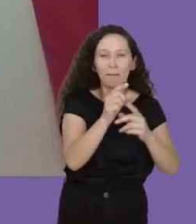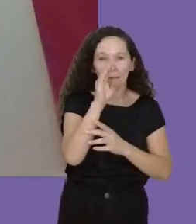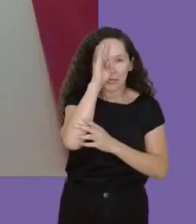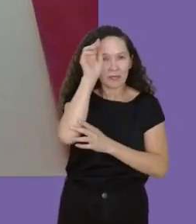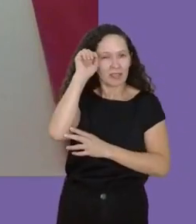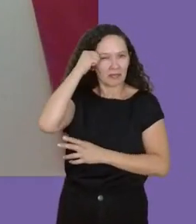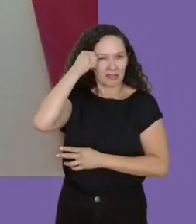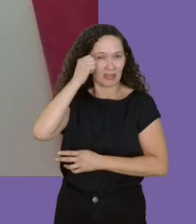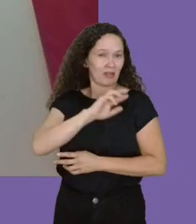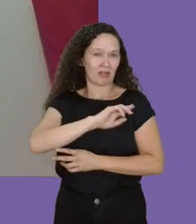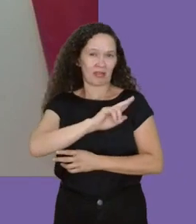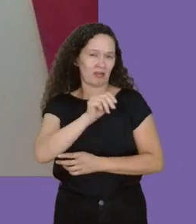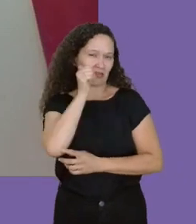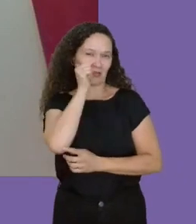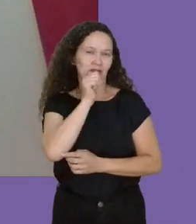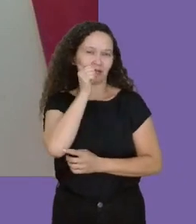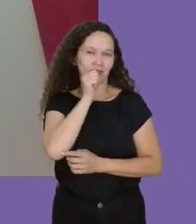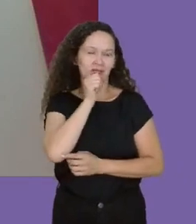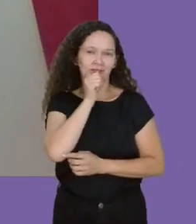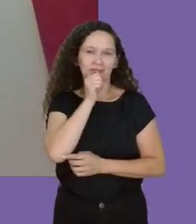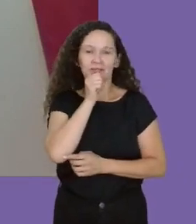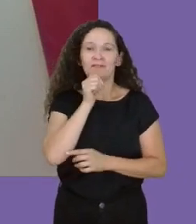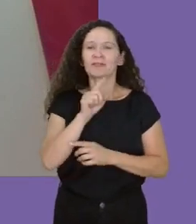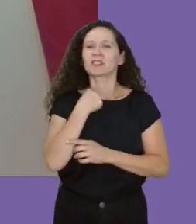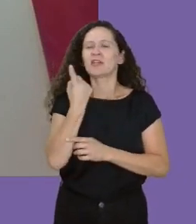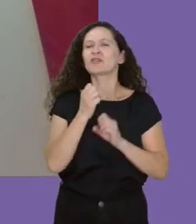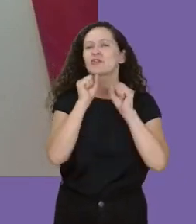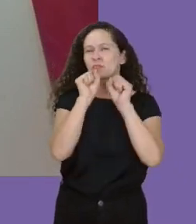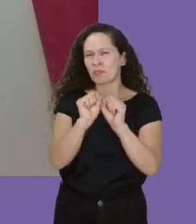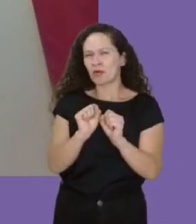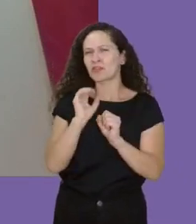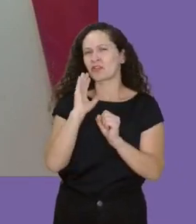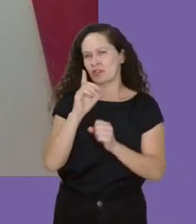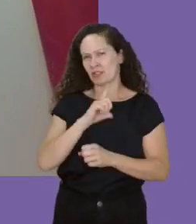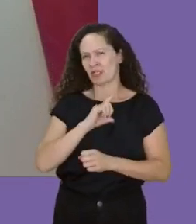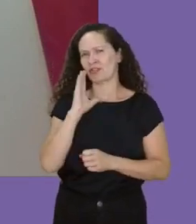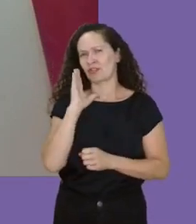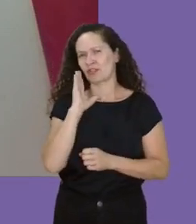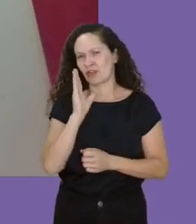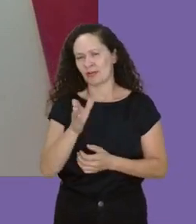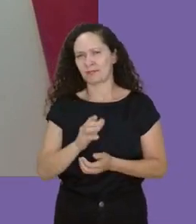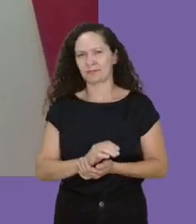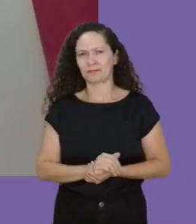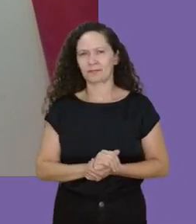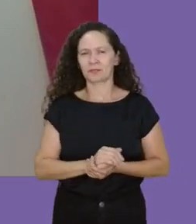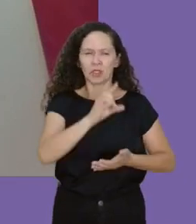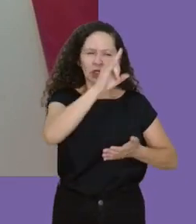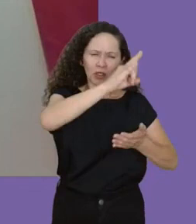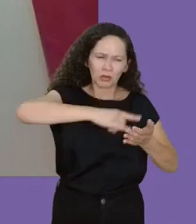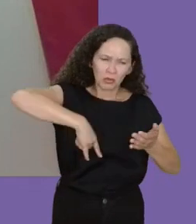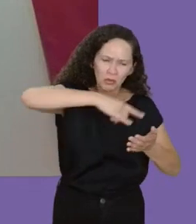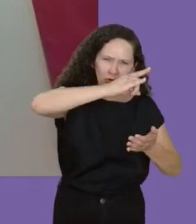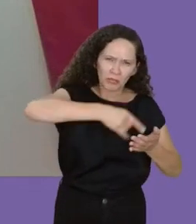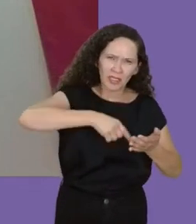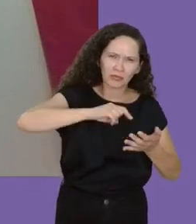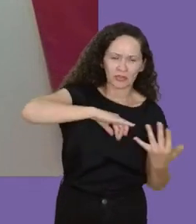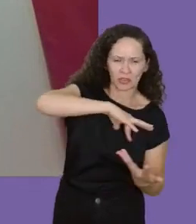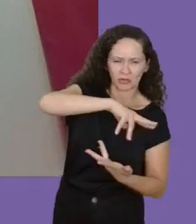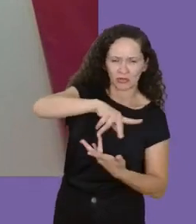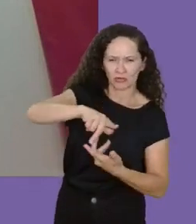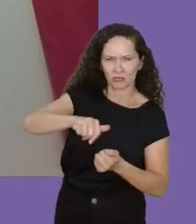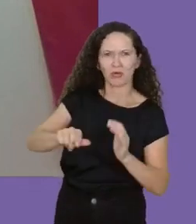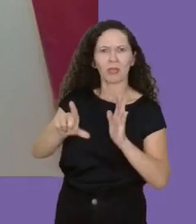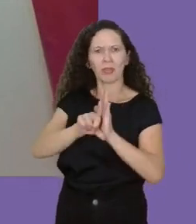não apenas das mulheres, e a gente já tem bastante documentação internacional,